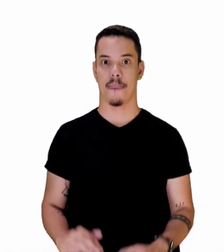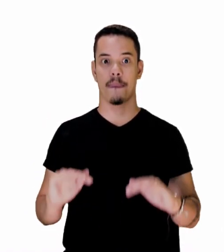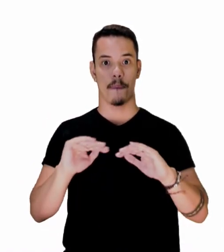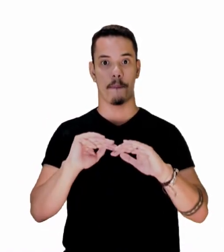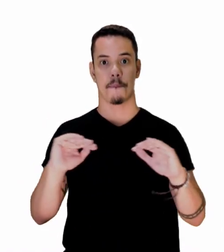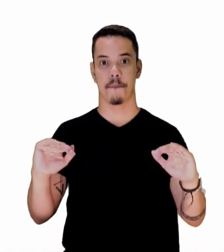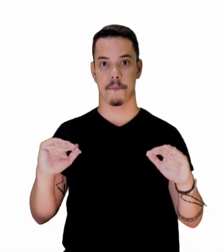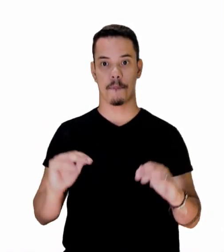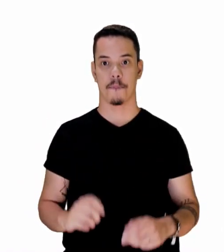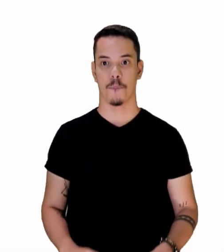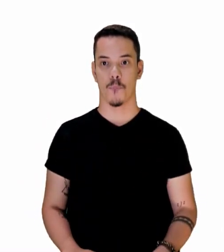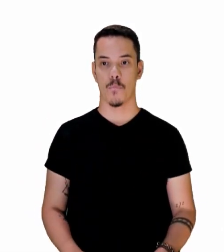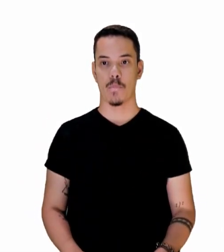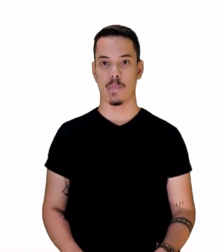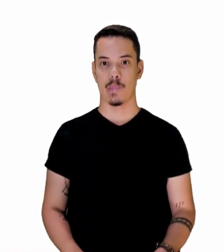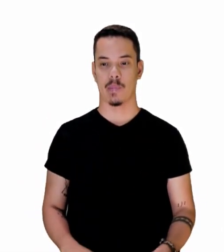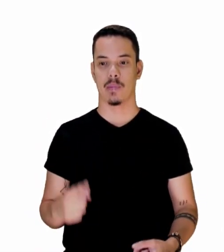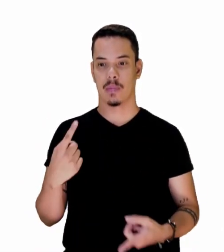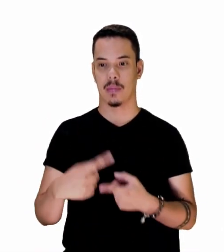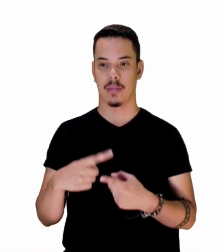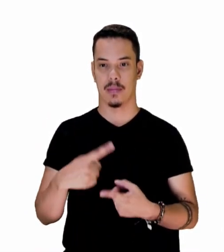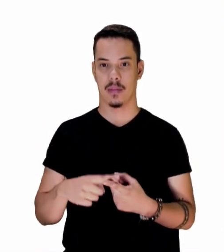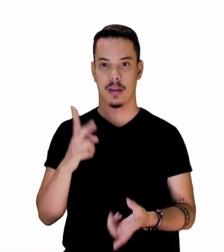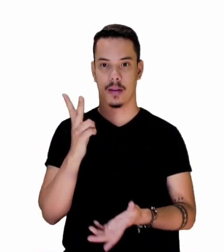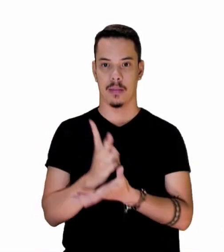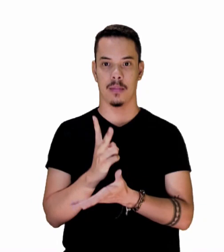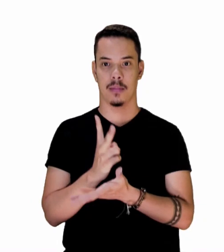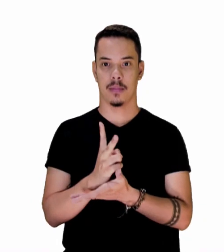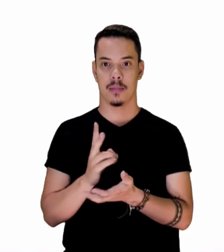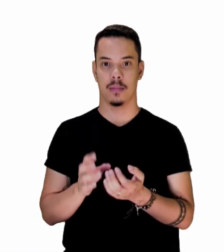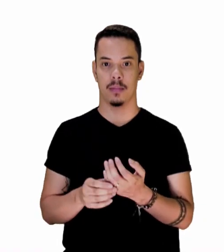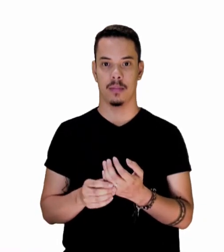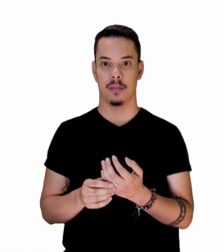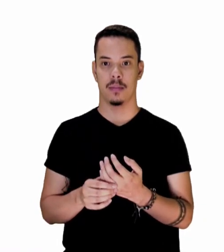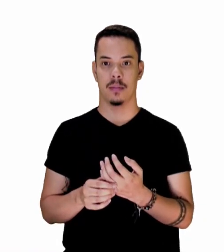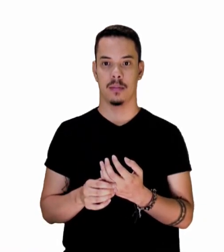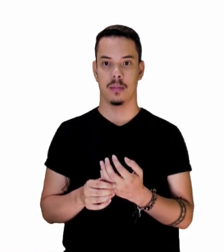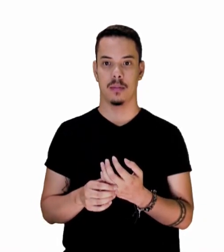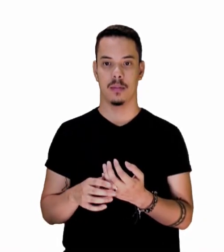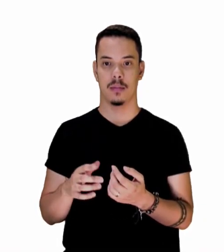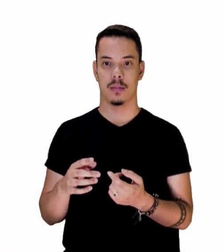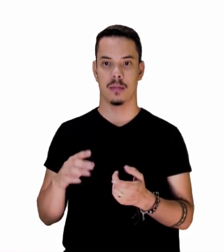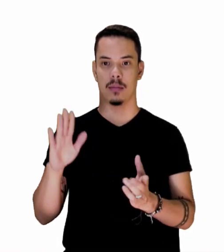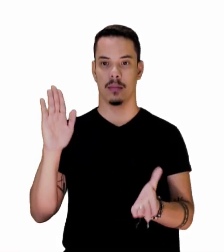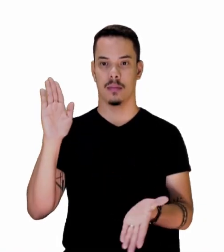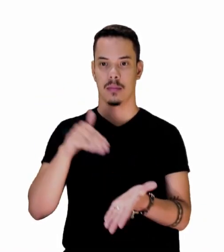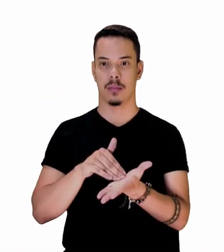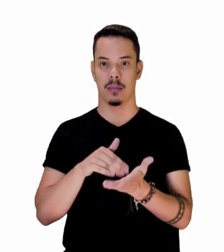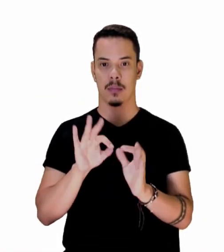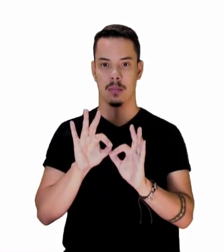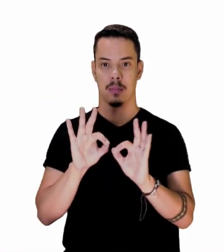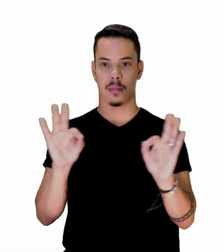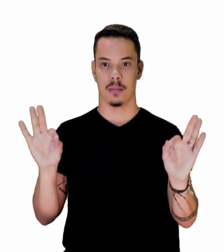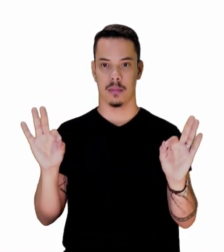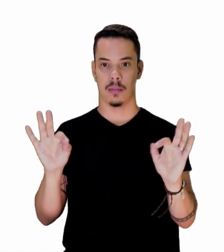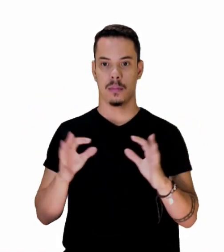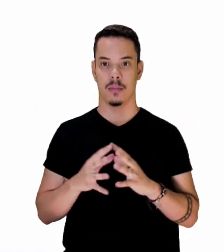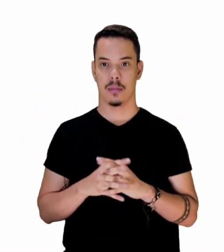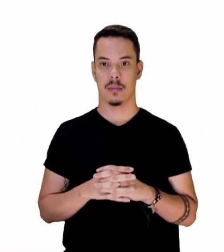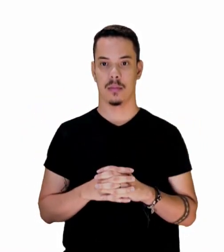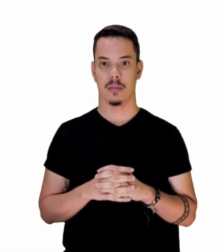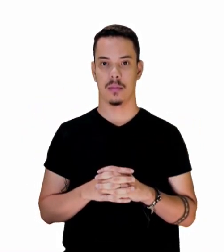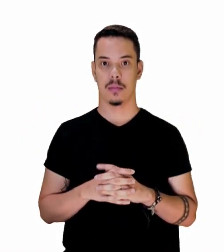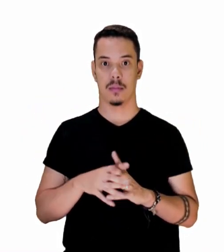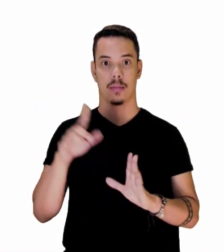separado com acento. Quando for no final de frase, belezinha? For uma